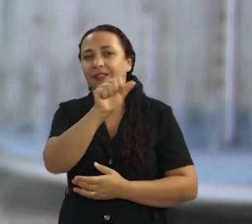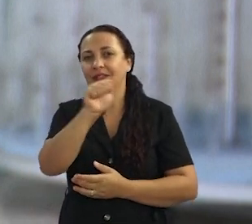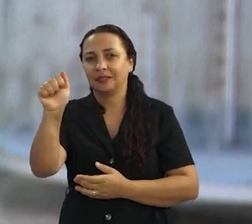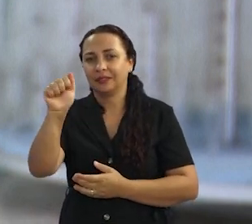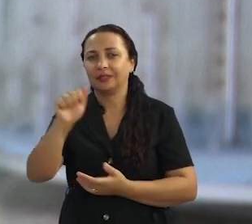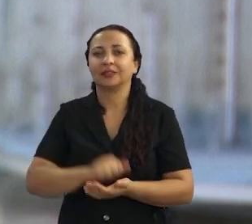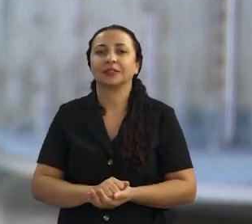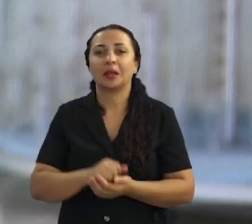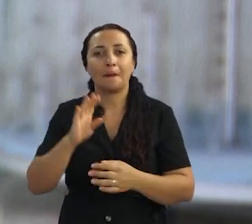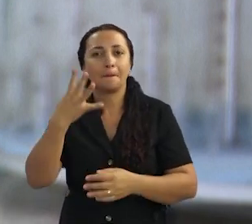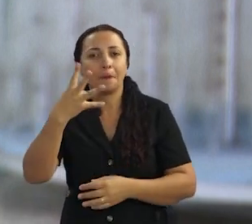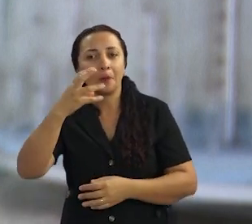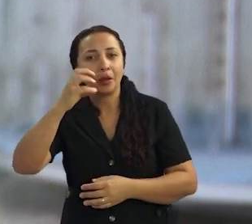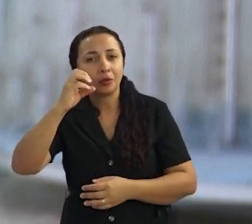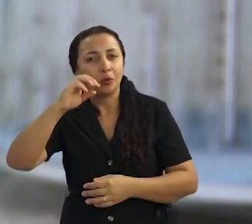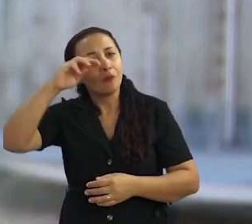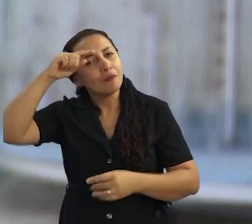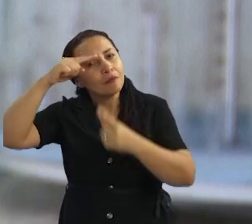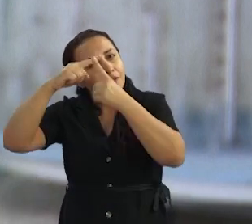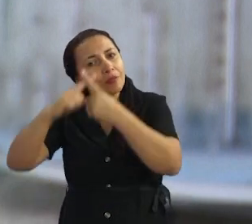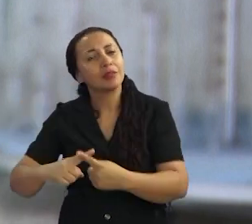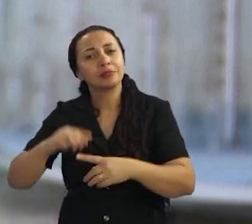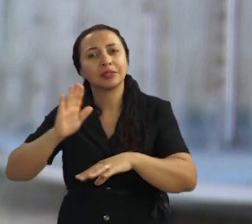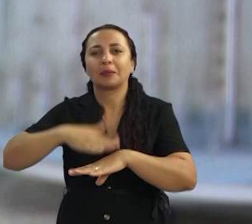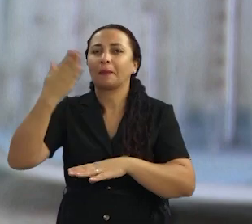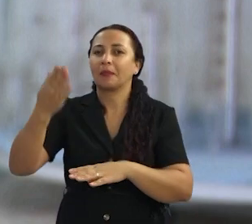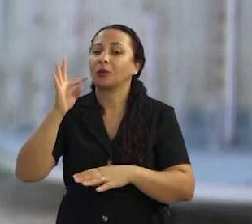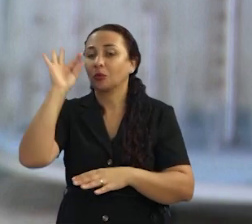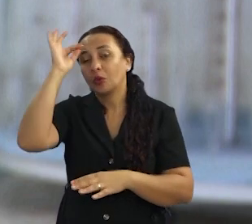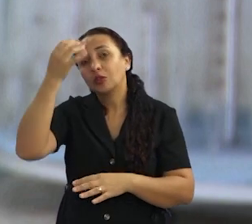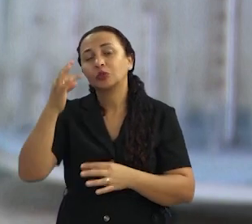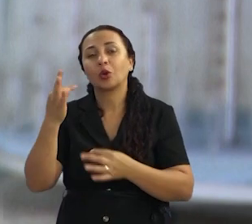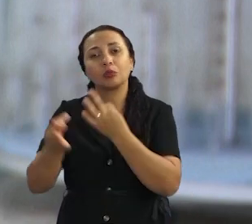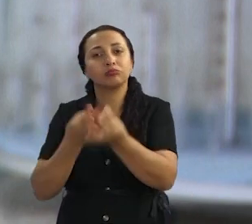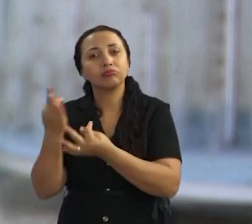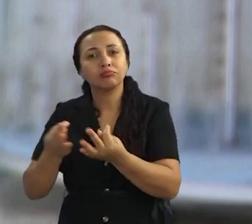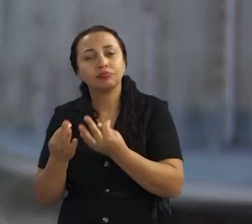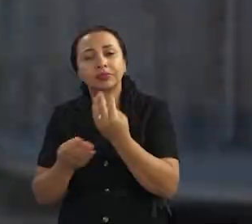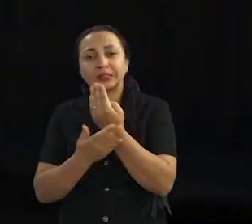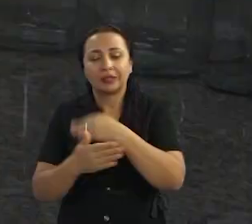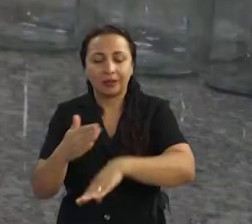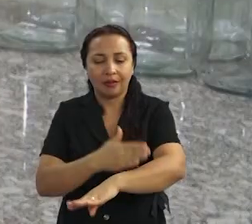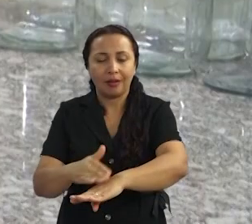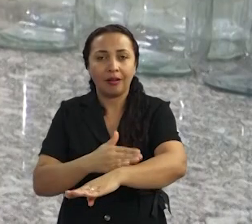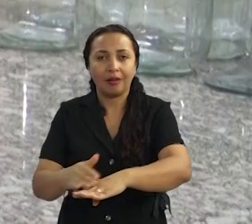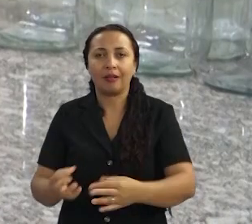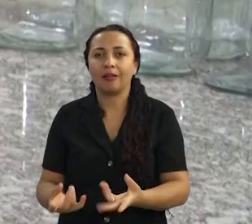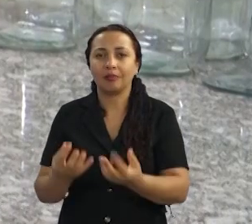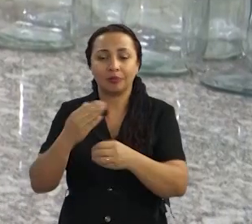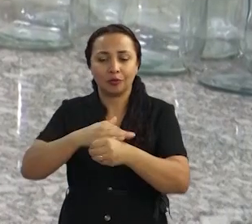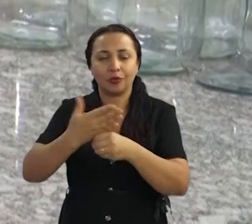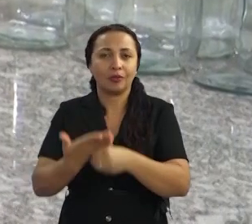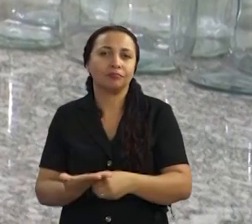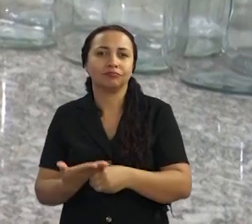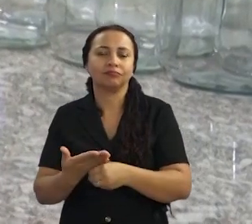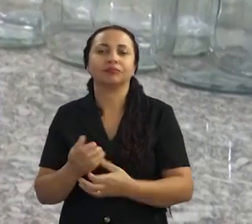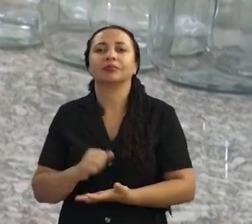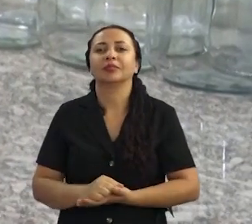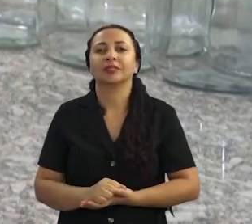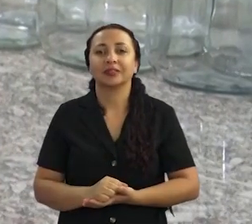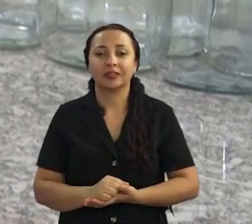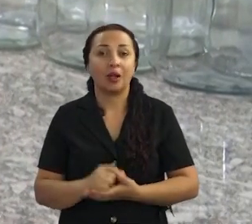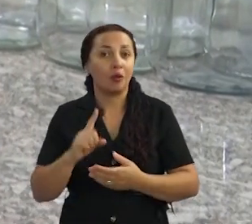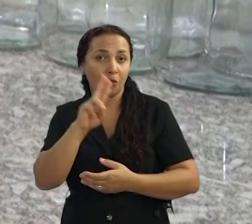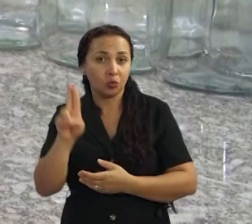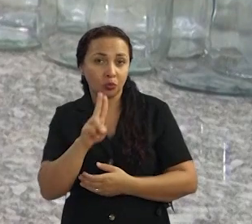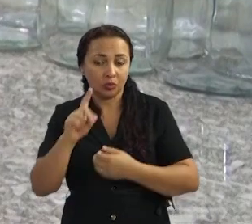gás e cerca de 4 vezes mais do que o tratamento 1, que é apenas a casca de mandioca se fermentar. Então, a utilização do fungo